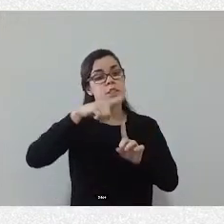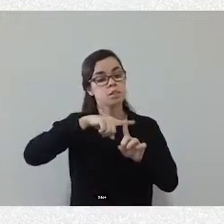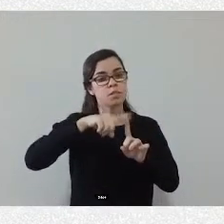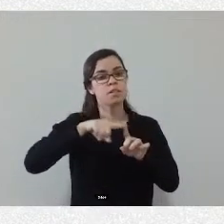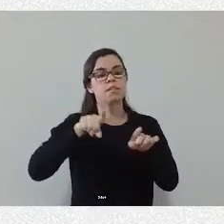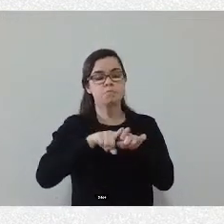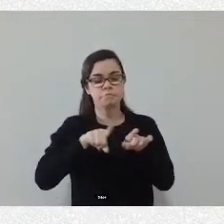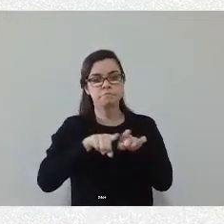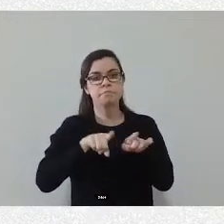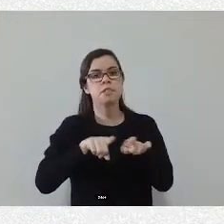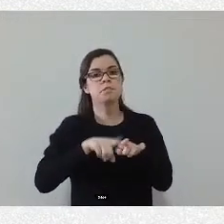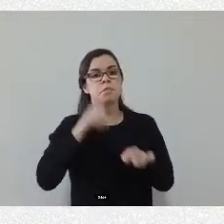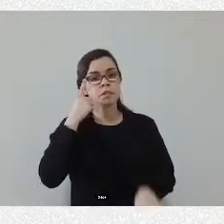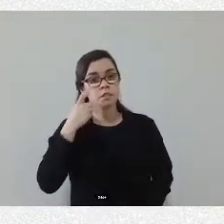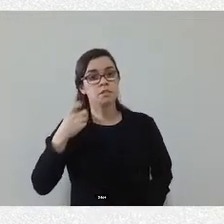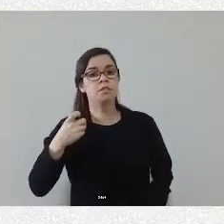né?